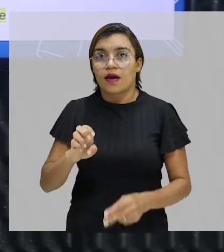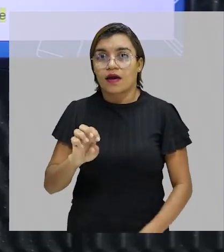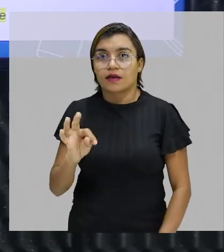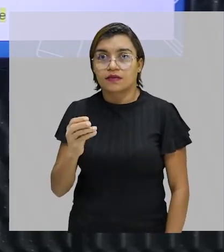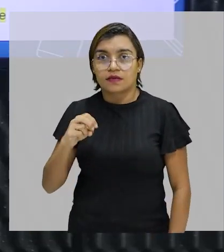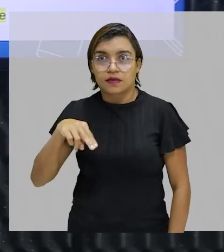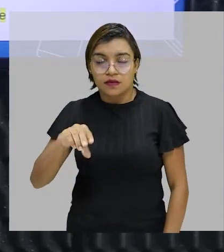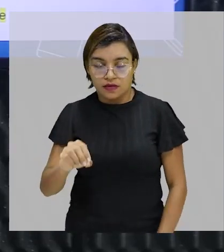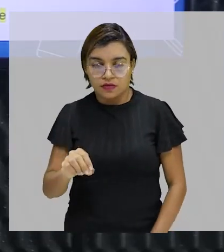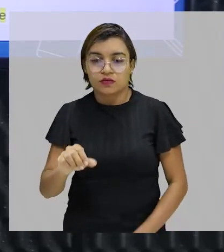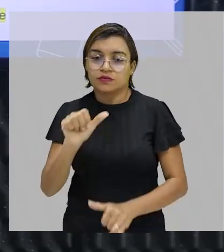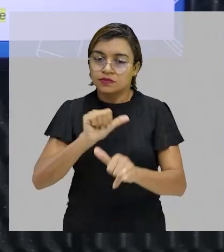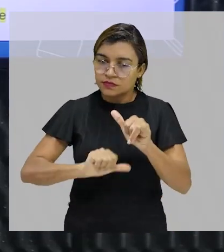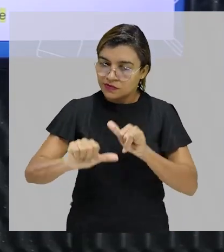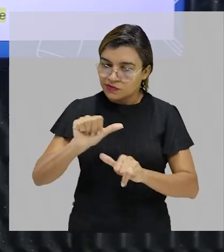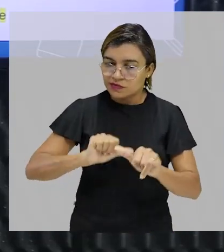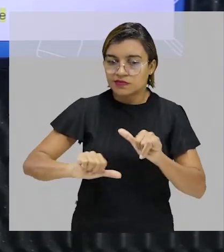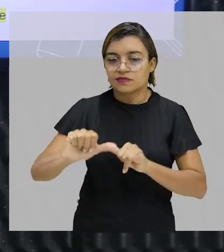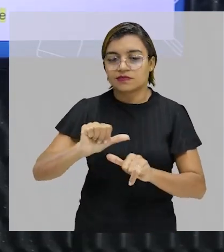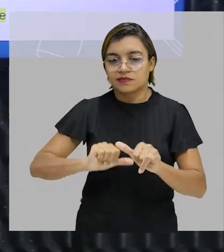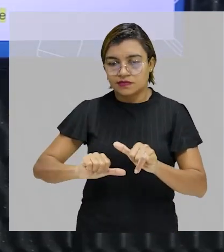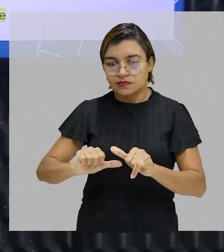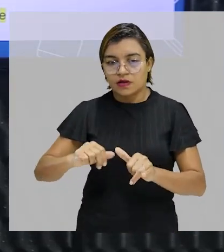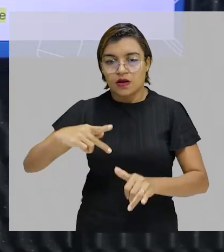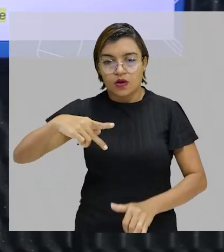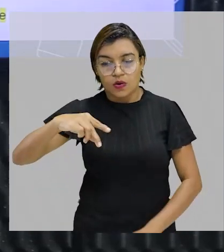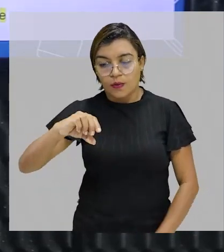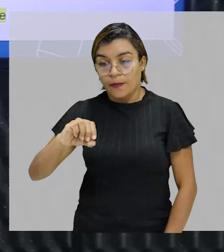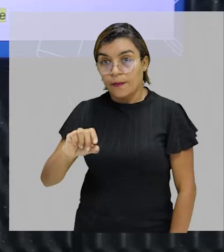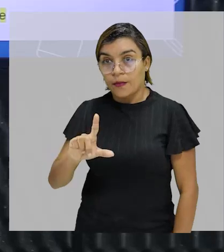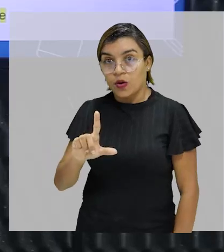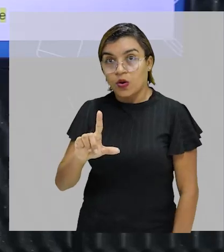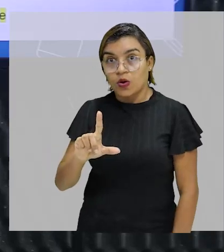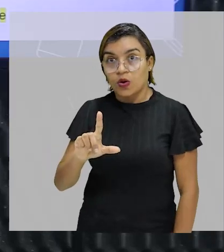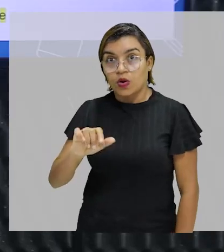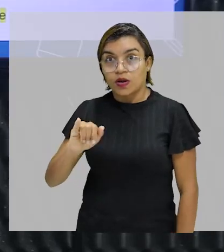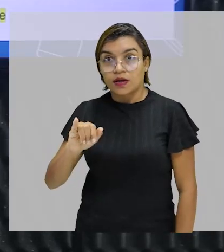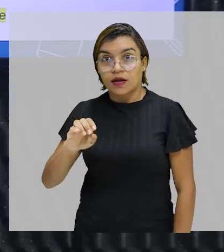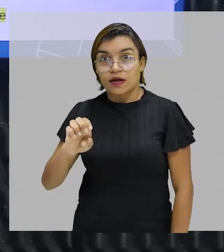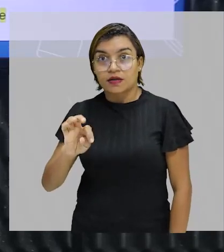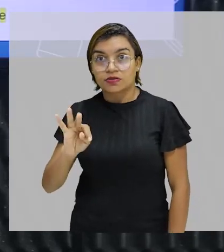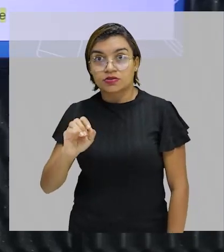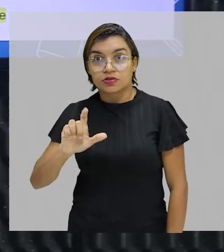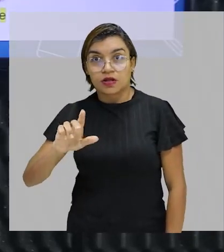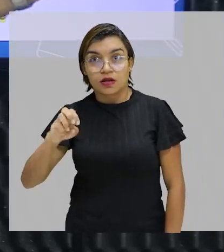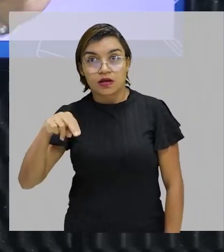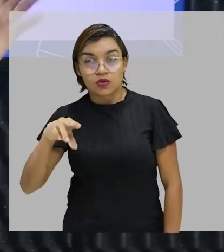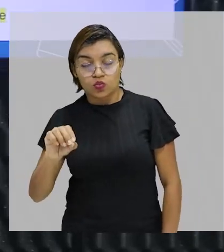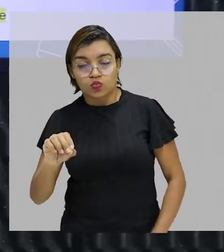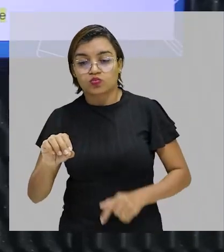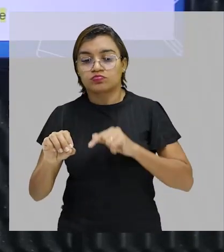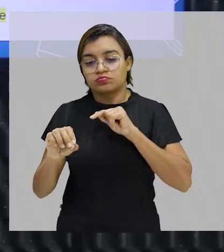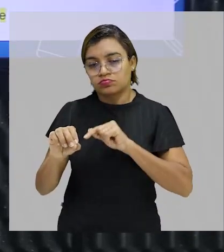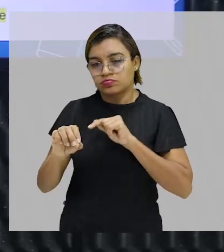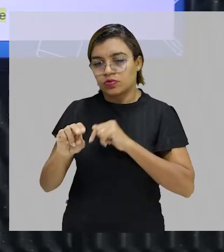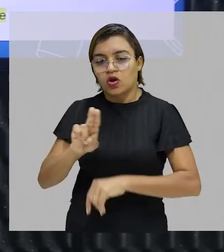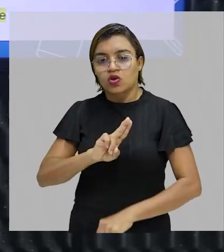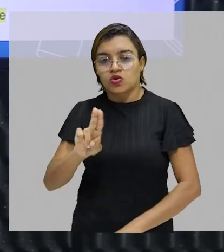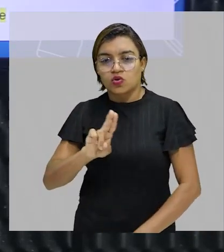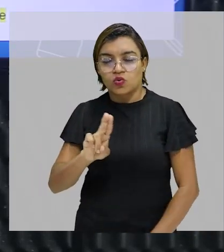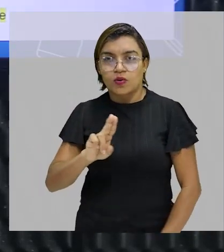da reação de polimerização, o polietileno. Então, esse polietileno, né, é chamado